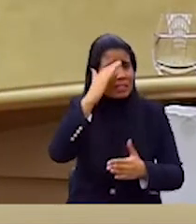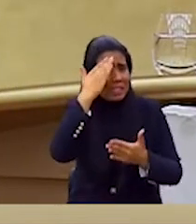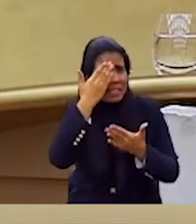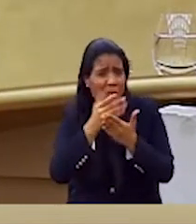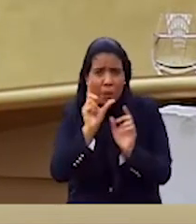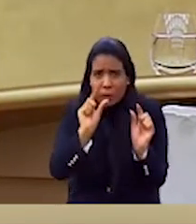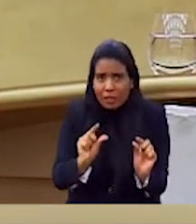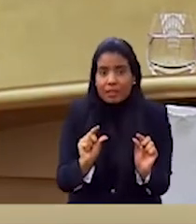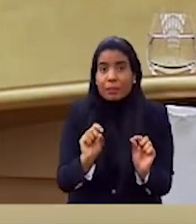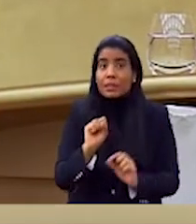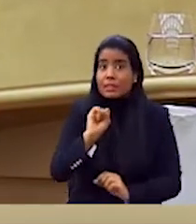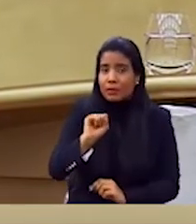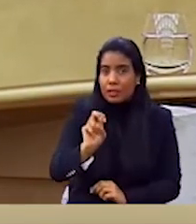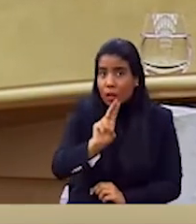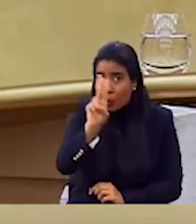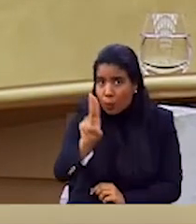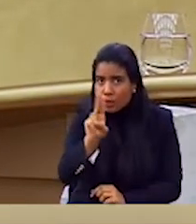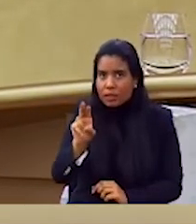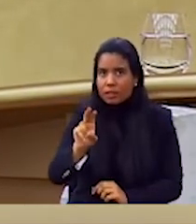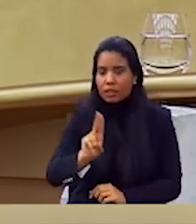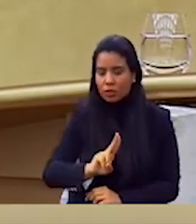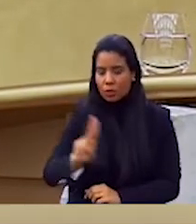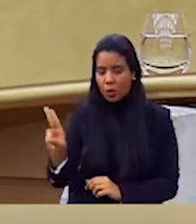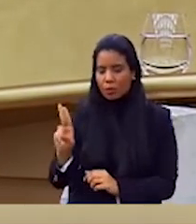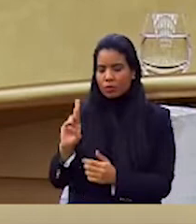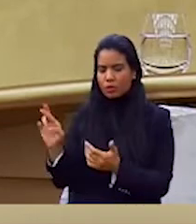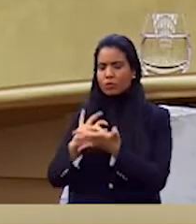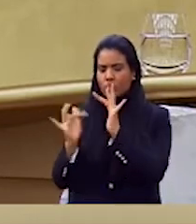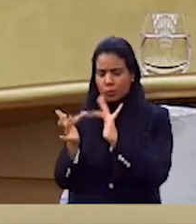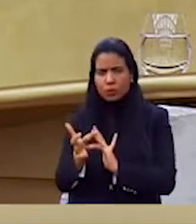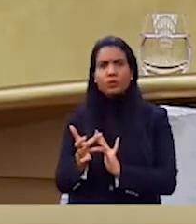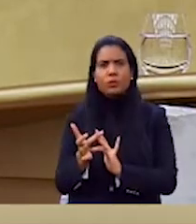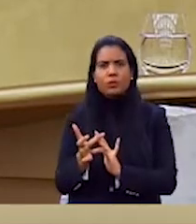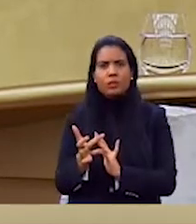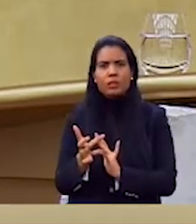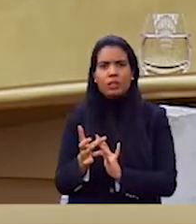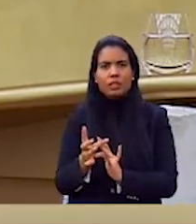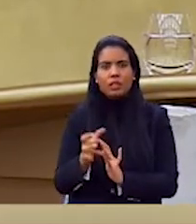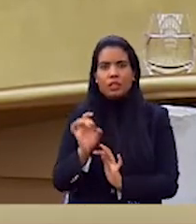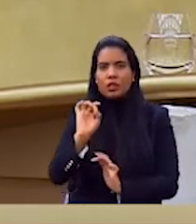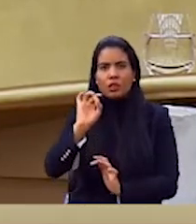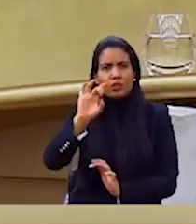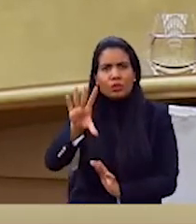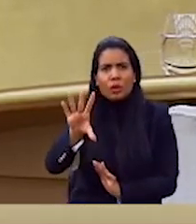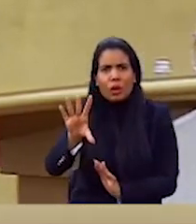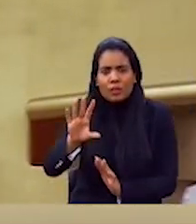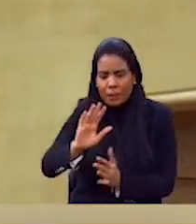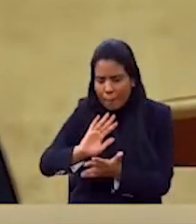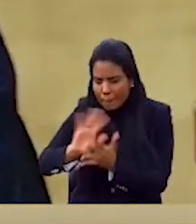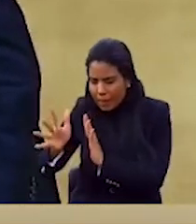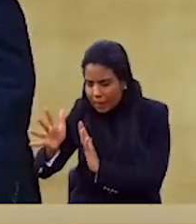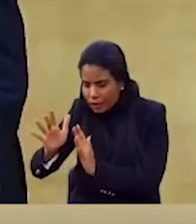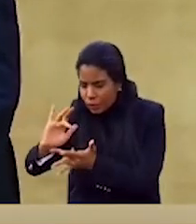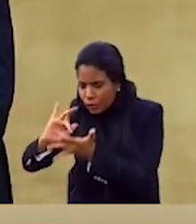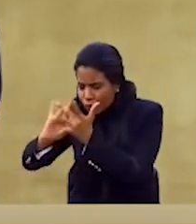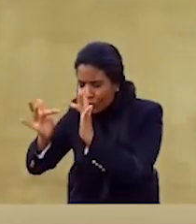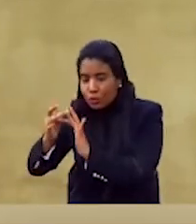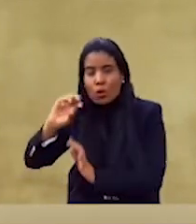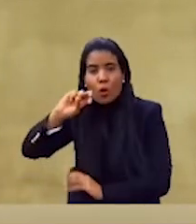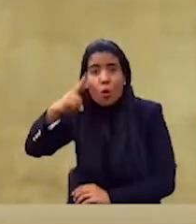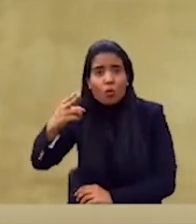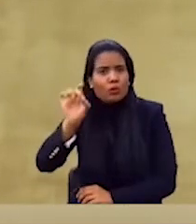você entra na presença de Deus. Você citou o nome de Jesus, mencionou o nome de Jesus, ou pensou,